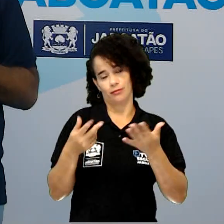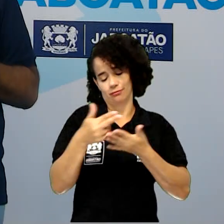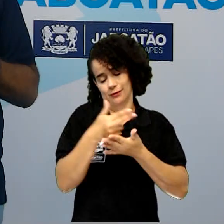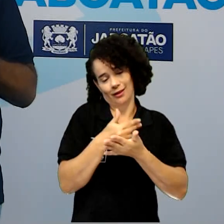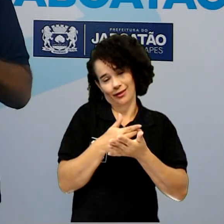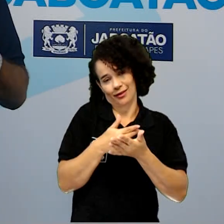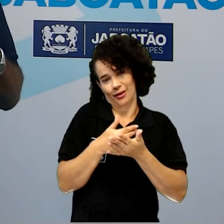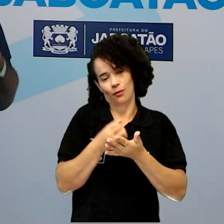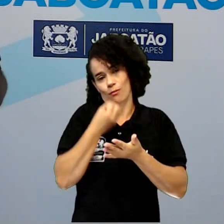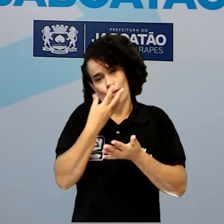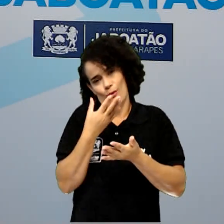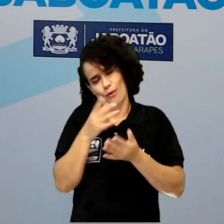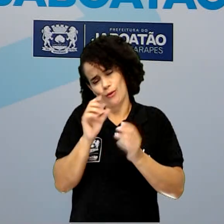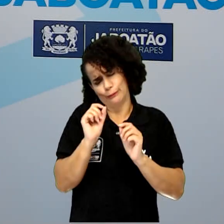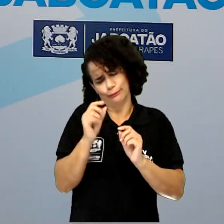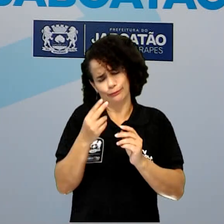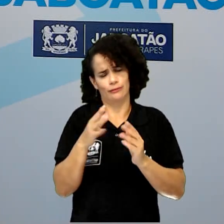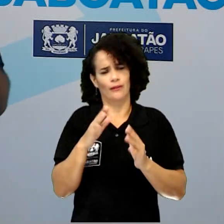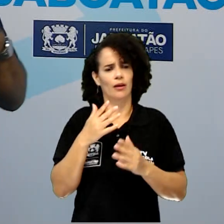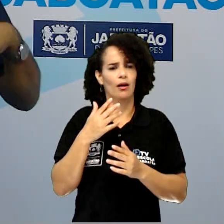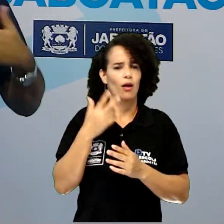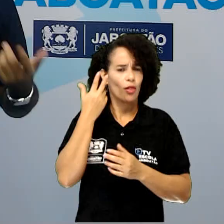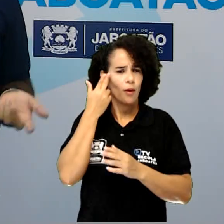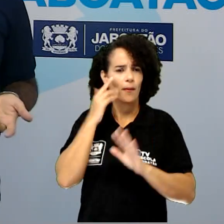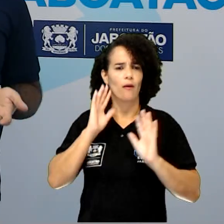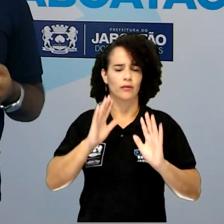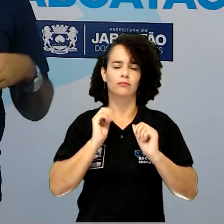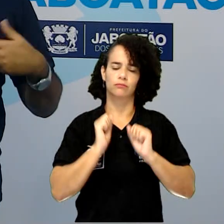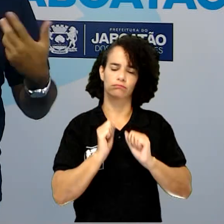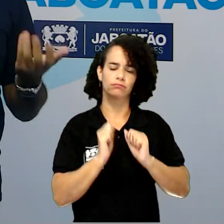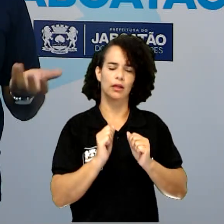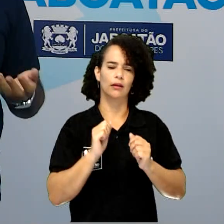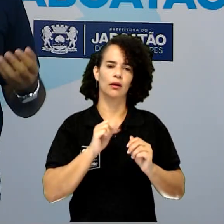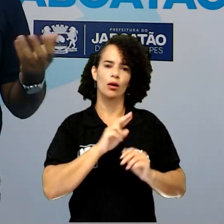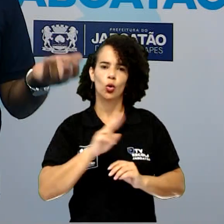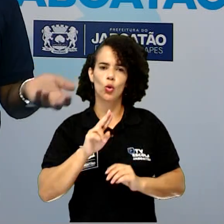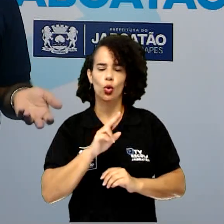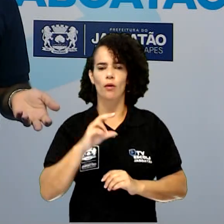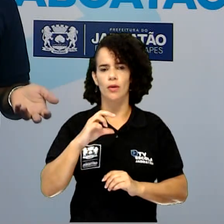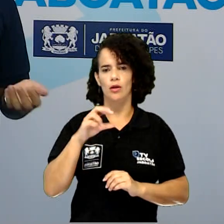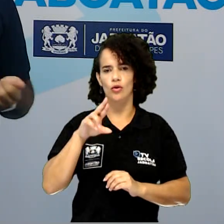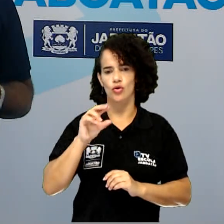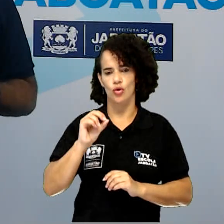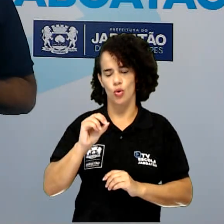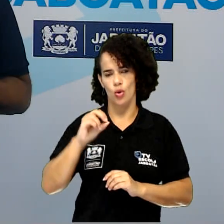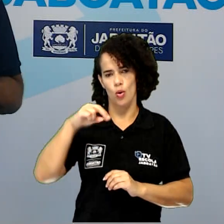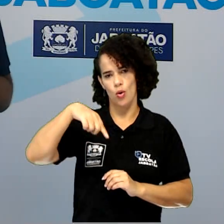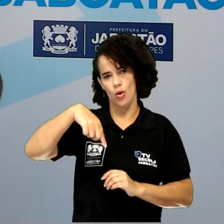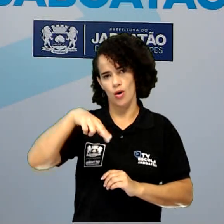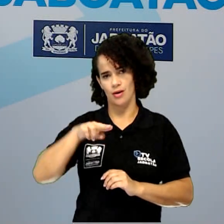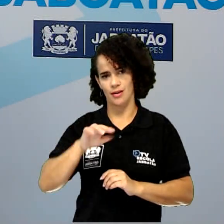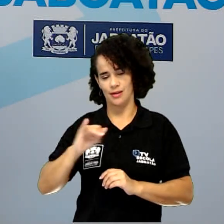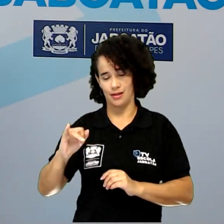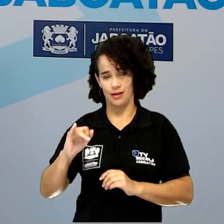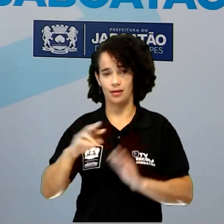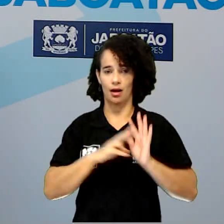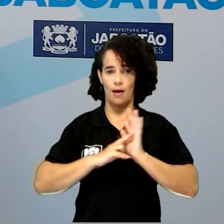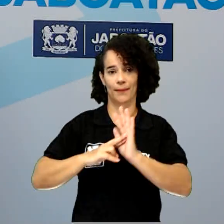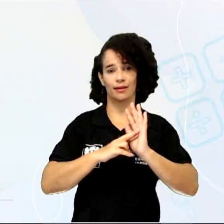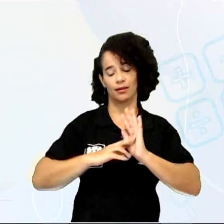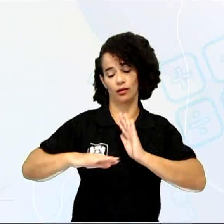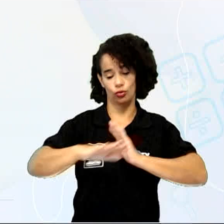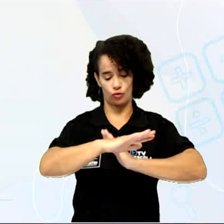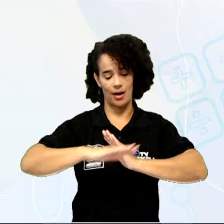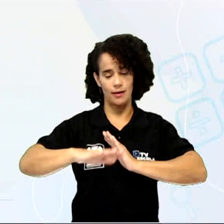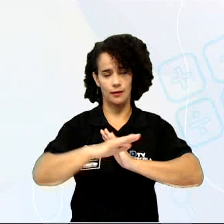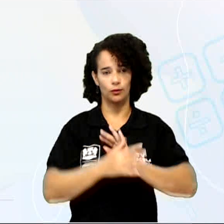desenho não tão sofisticado. Você vai ter ali um croquis. É uma representação do espaço, tá? Outra representação